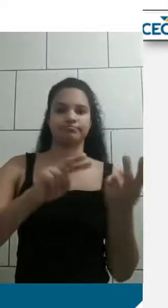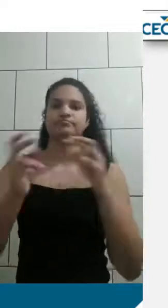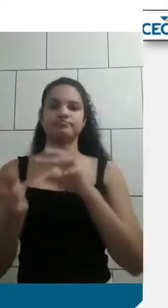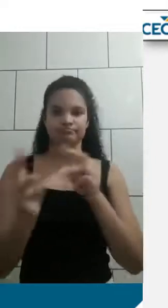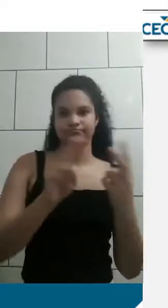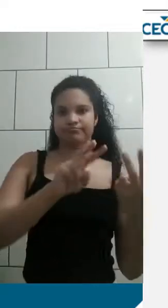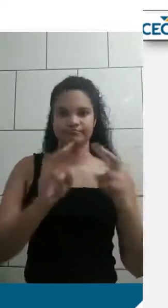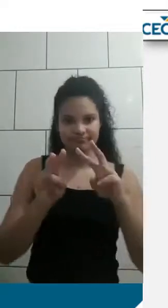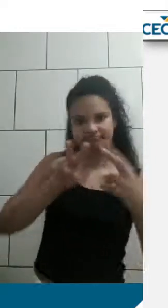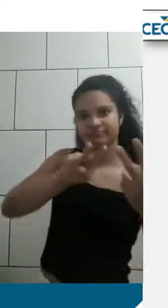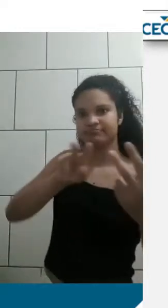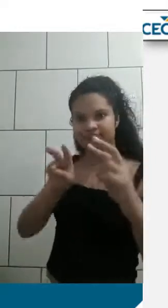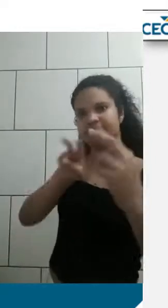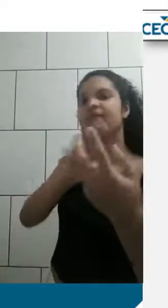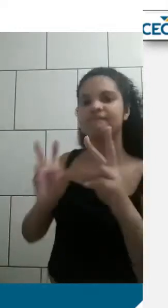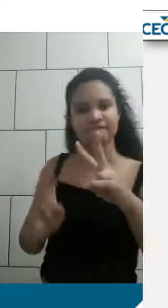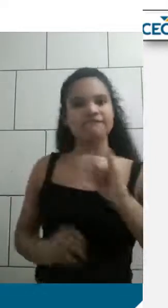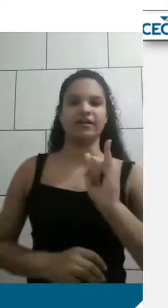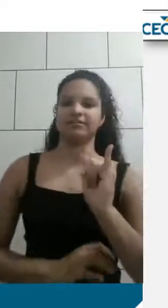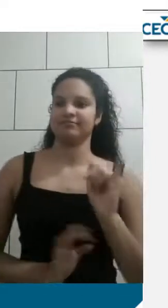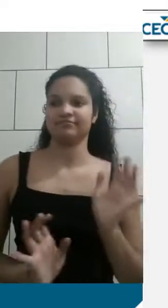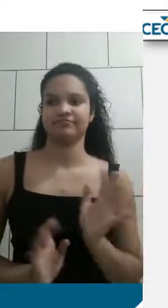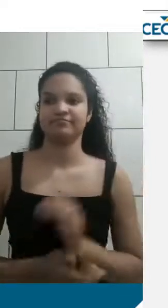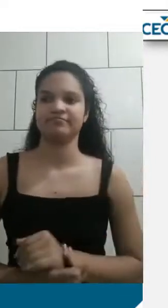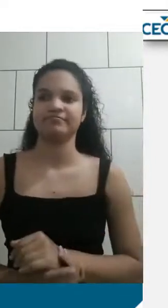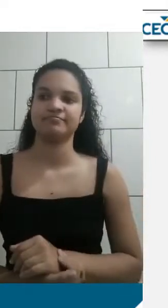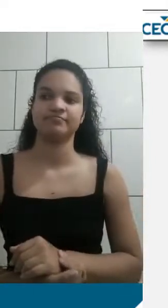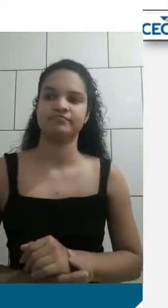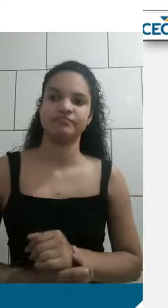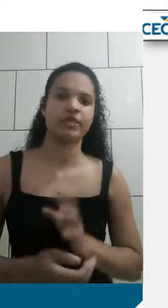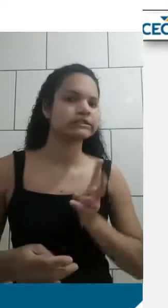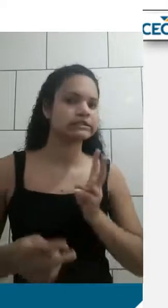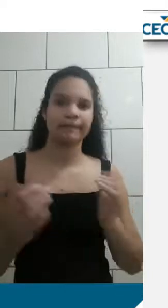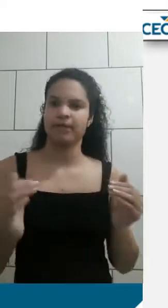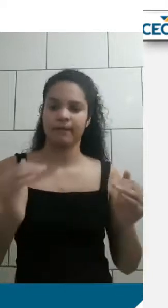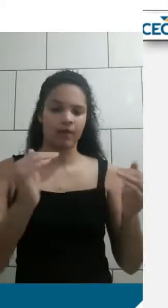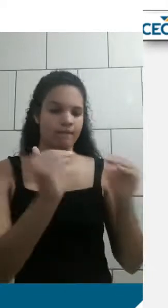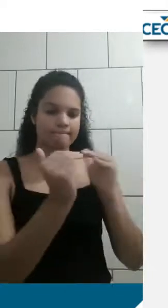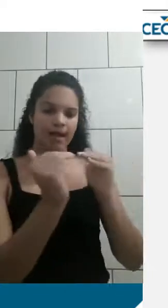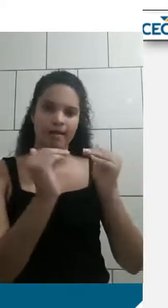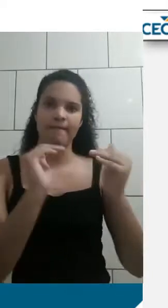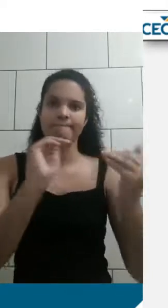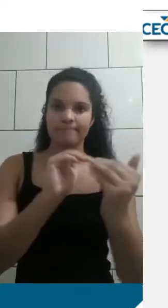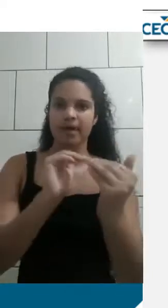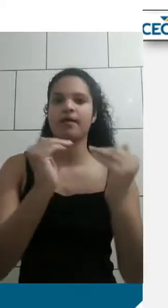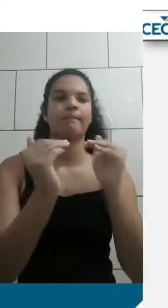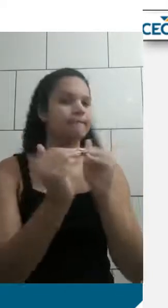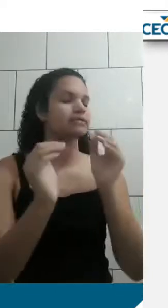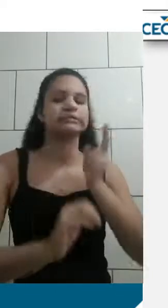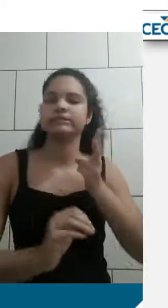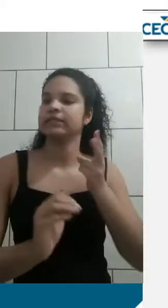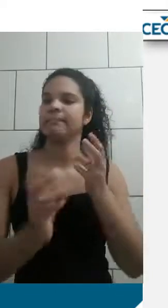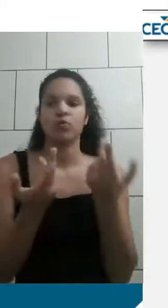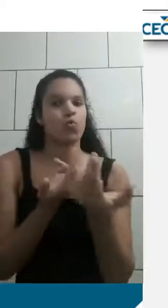correspondente ao códon UUU. Formação de ligação peptídica entre os aminoácidos. Uma vez que os